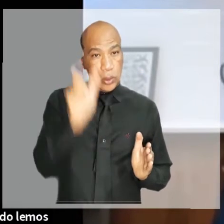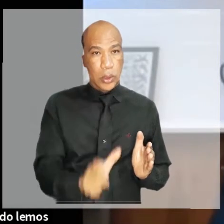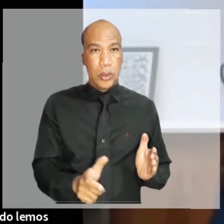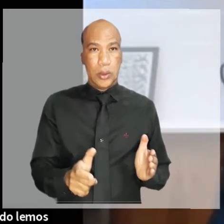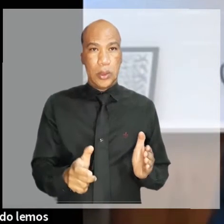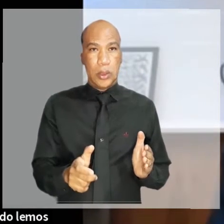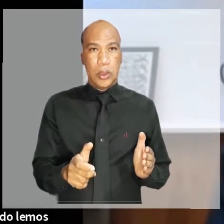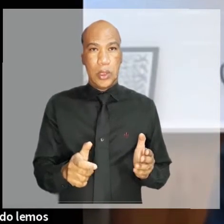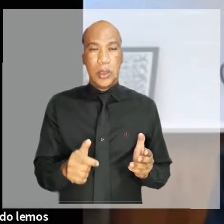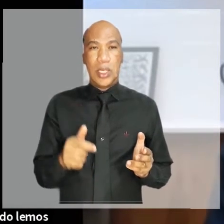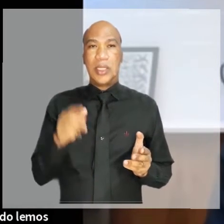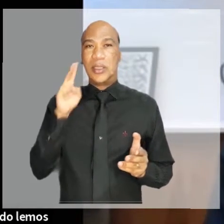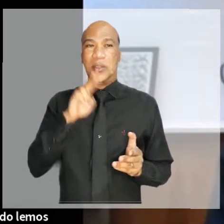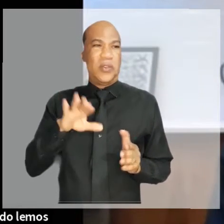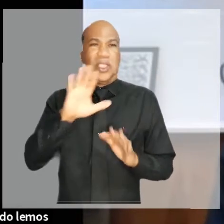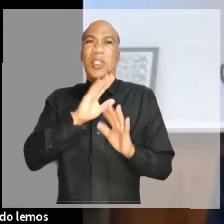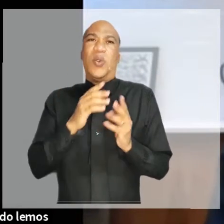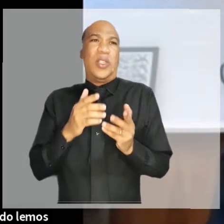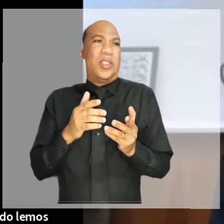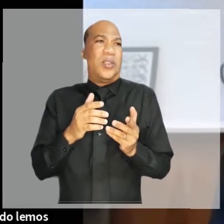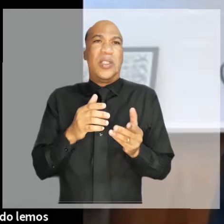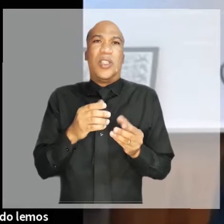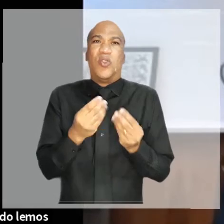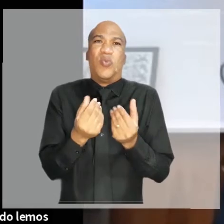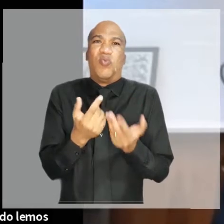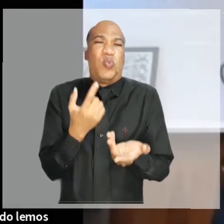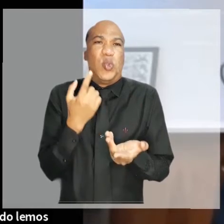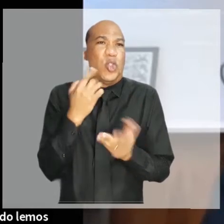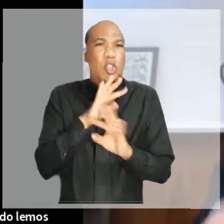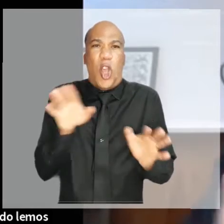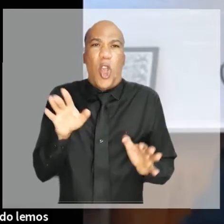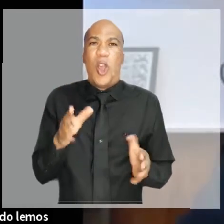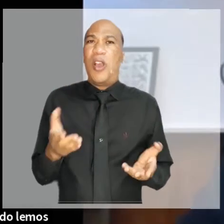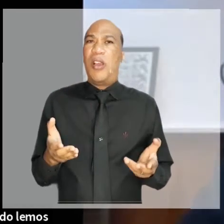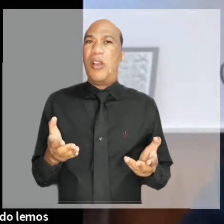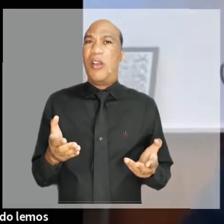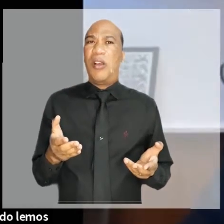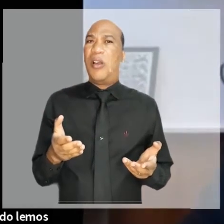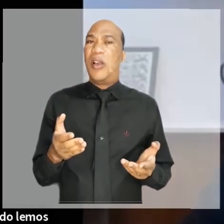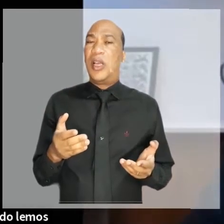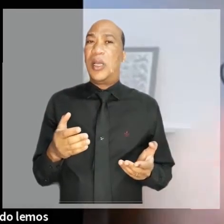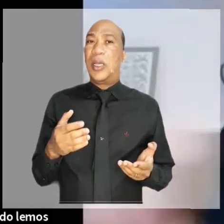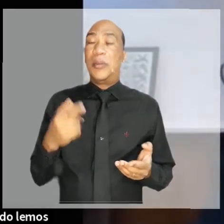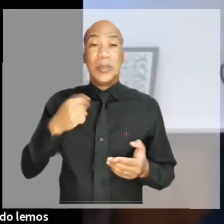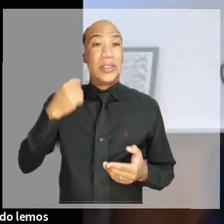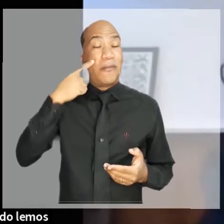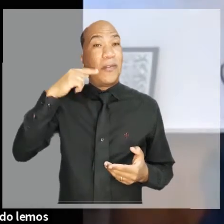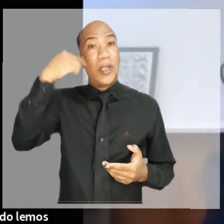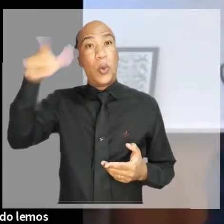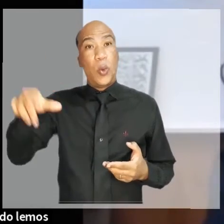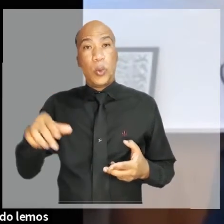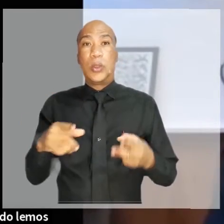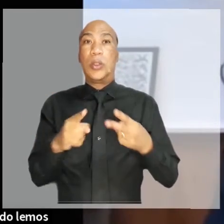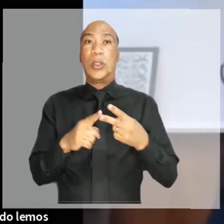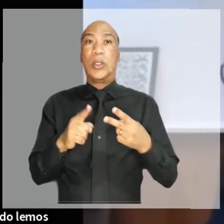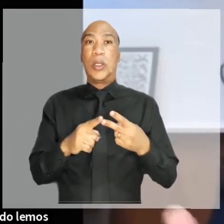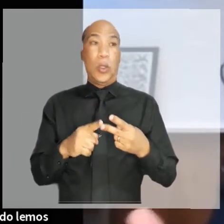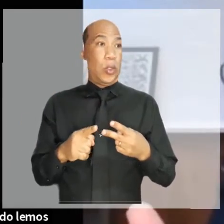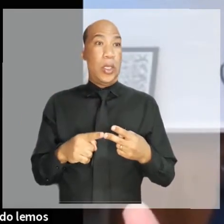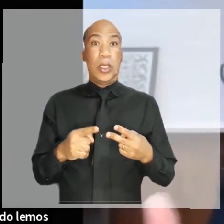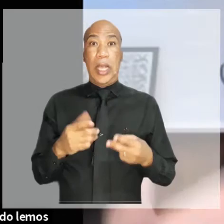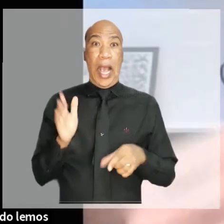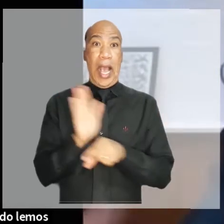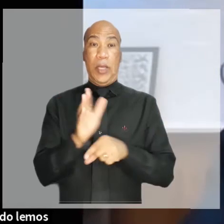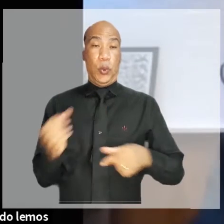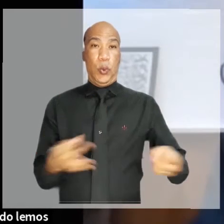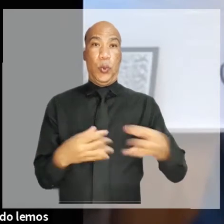dimensão da promoção da inovação. A LGPD ela funciona também como as regras do jogo, a partir